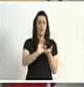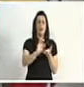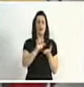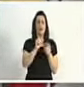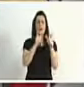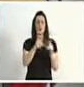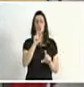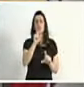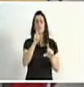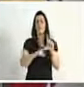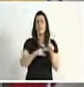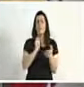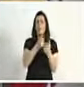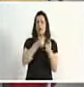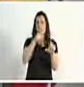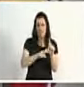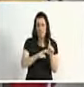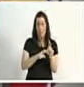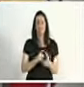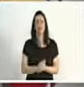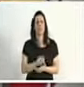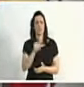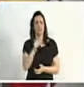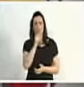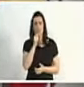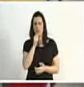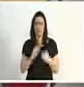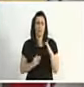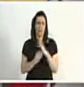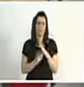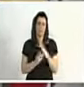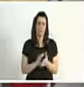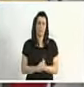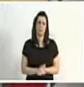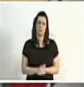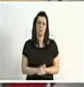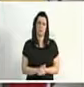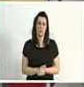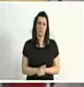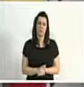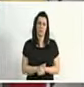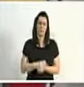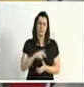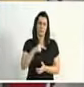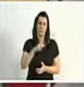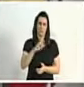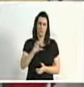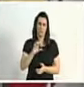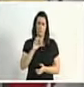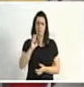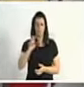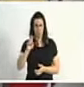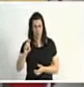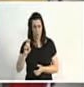sem qualquer teto, limite ou restrição. A PEC 241 ou